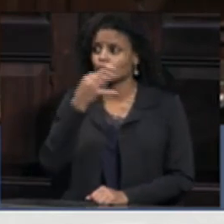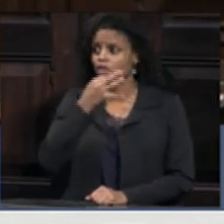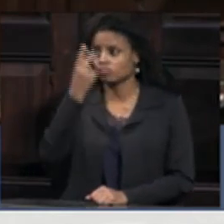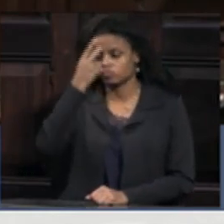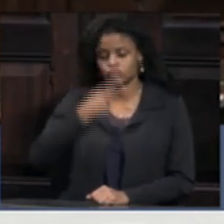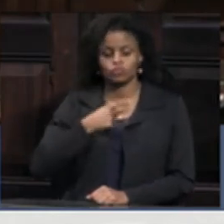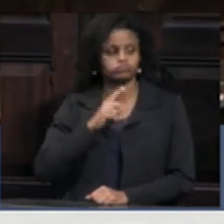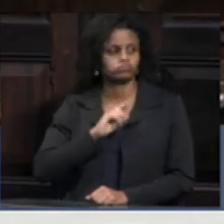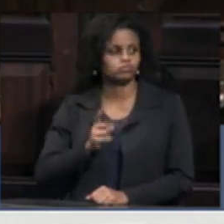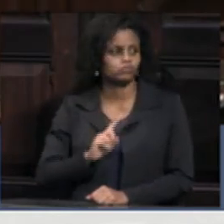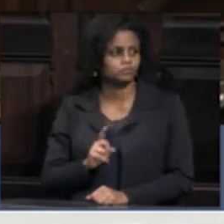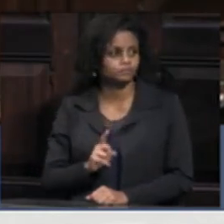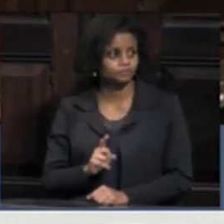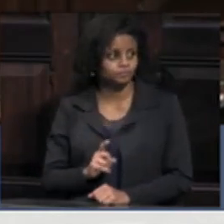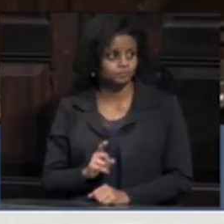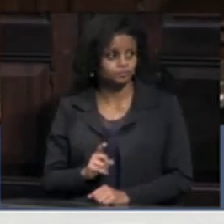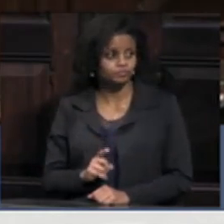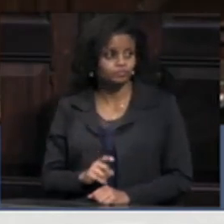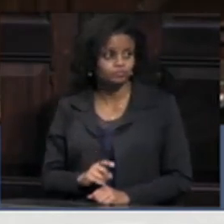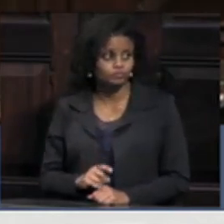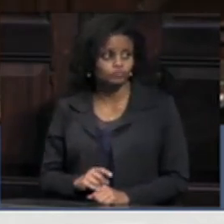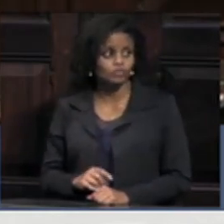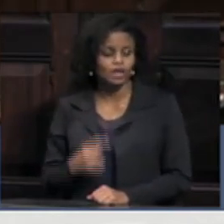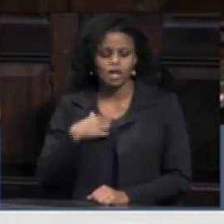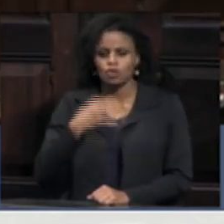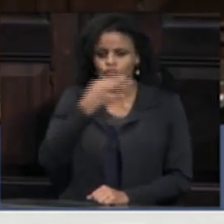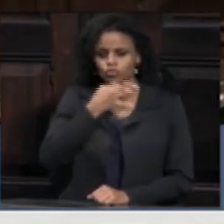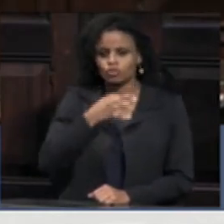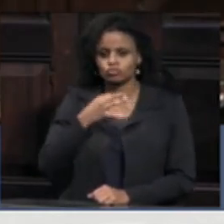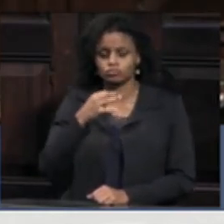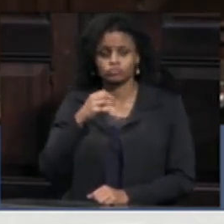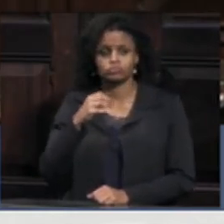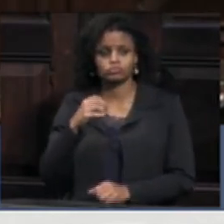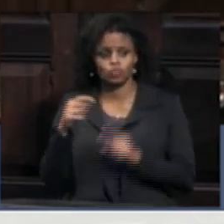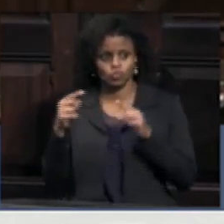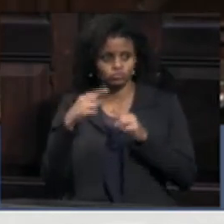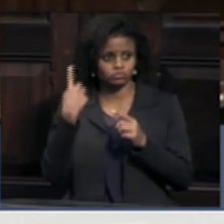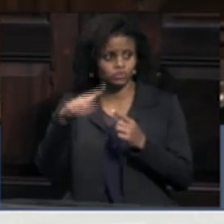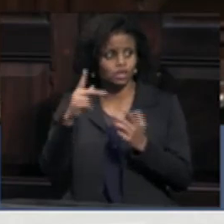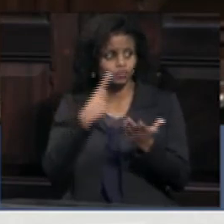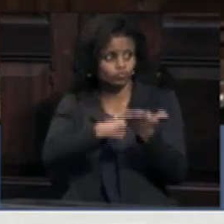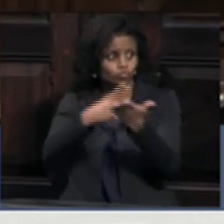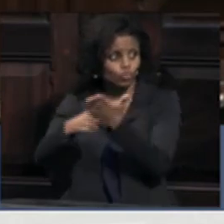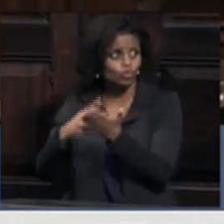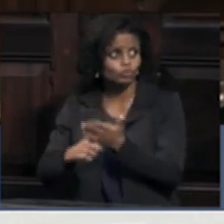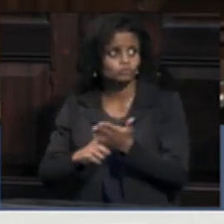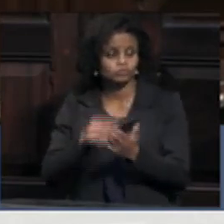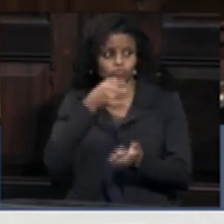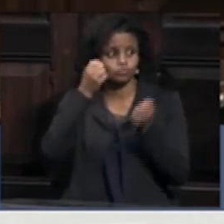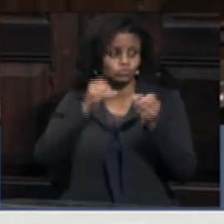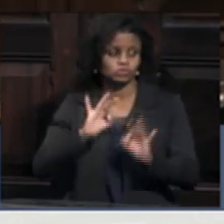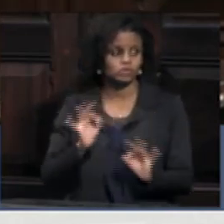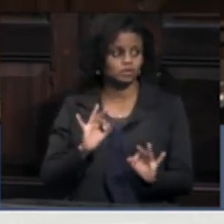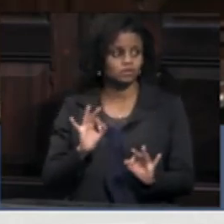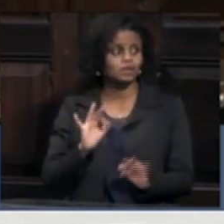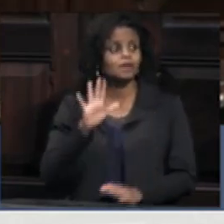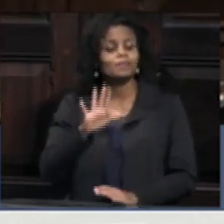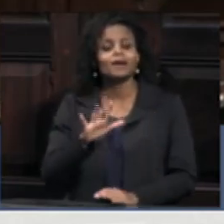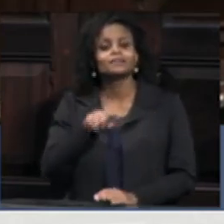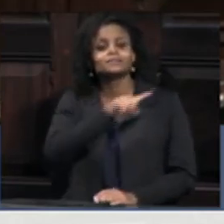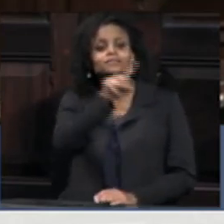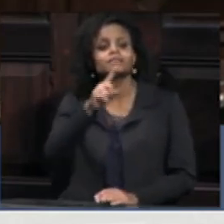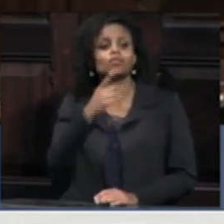Paulo Ramos, no meu julgamento sobre este acordo, mas este argumento não se sustenta de